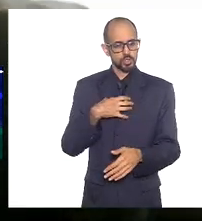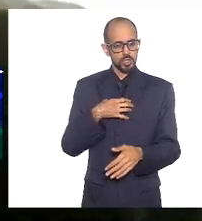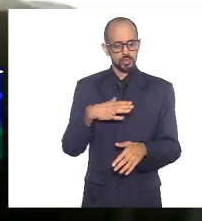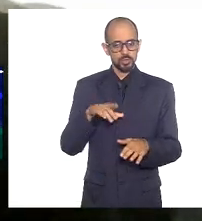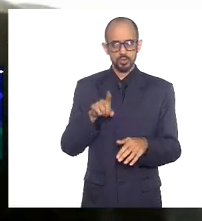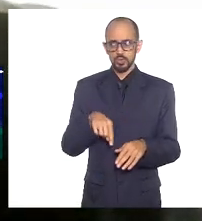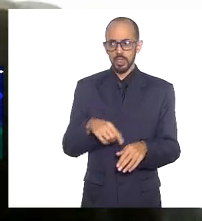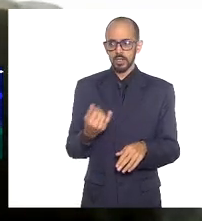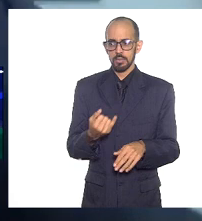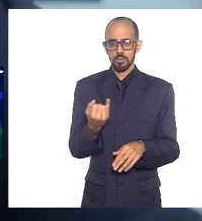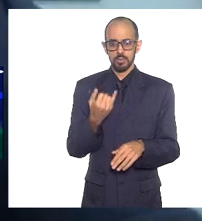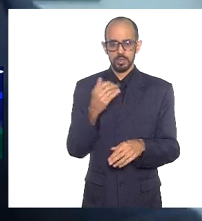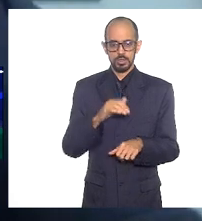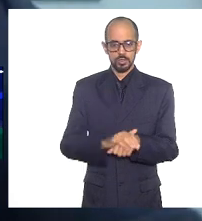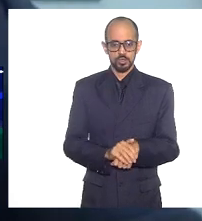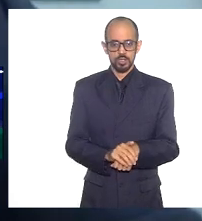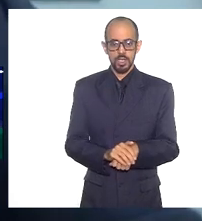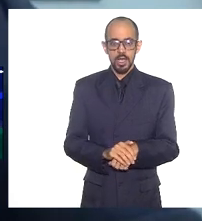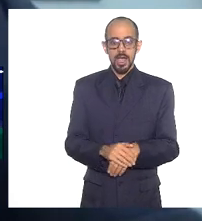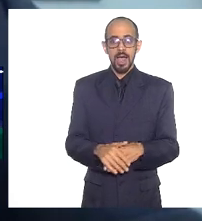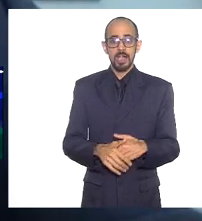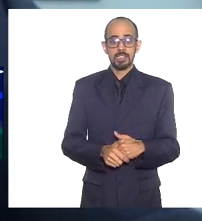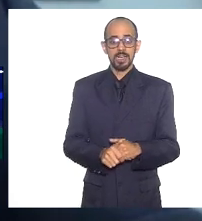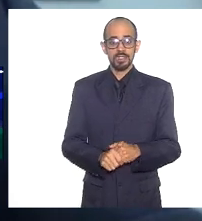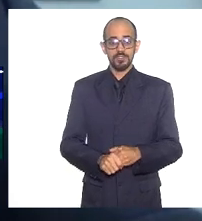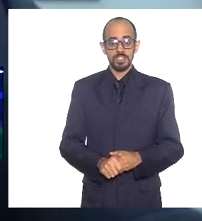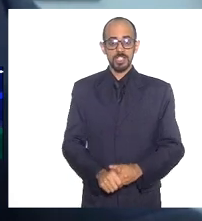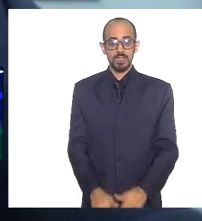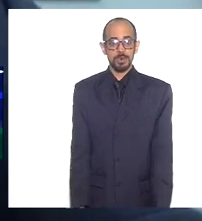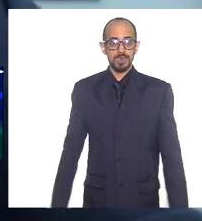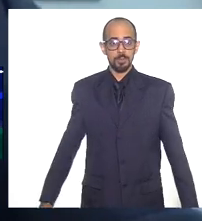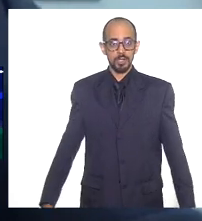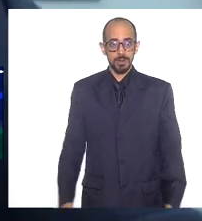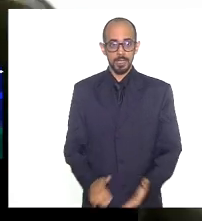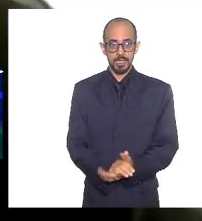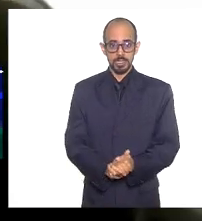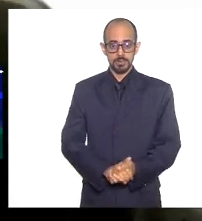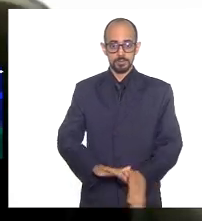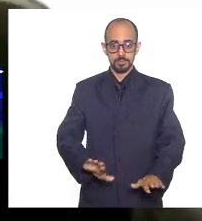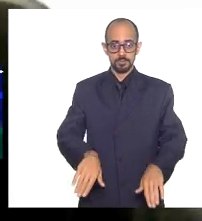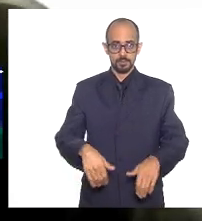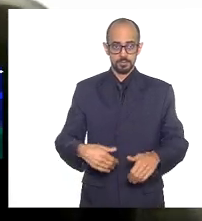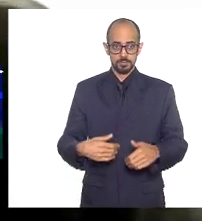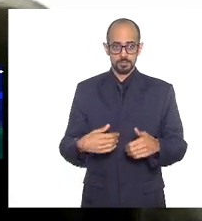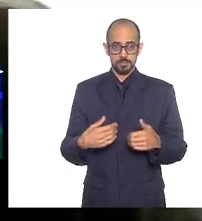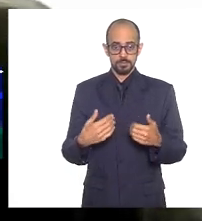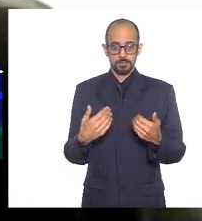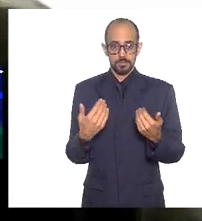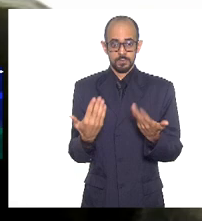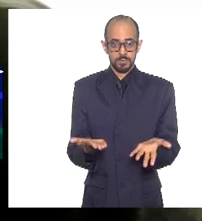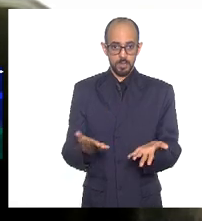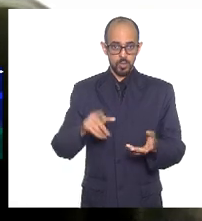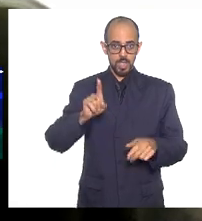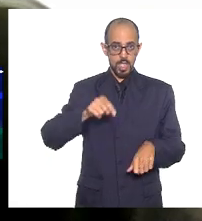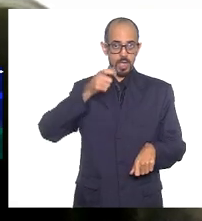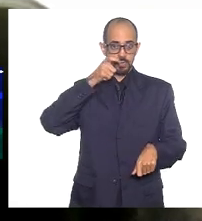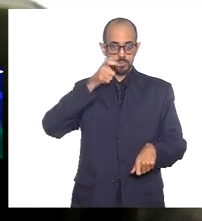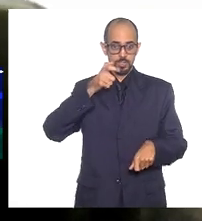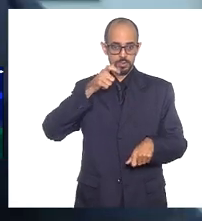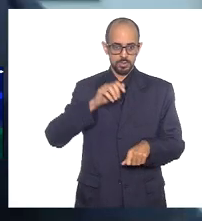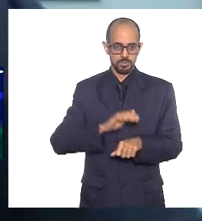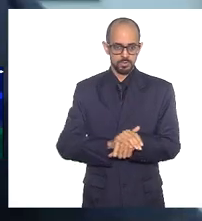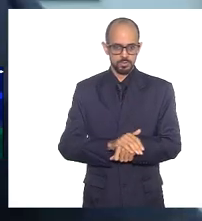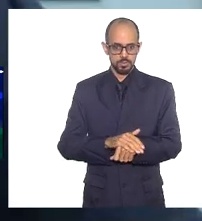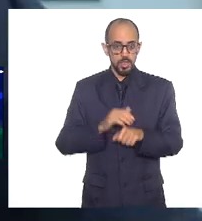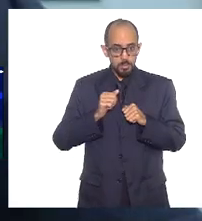era essa a minha intervenção... Permite parte, deputado Mink. Parabenizando o Sérgio Fernandes e fazendo essa observação... Permite uma